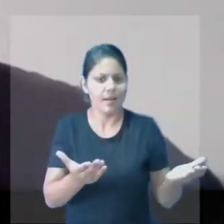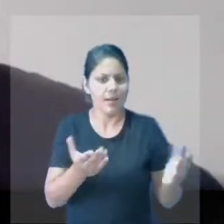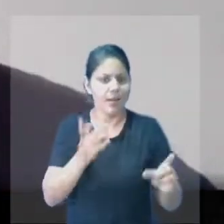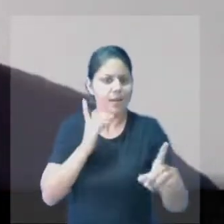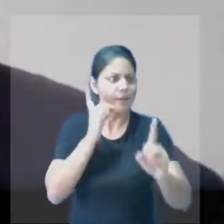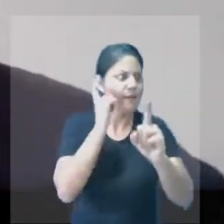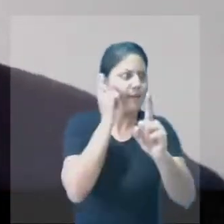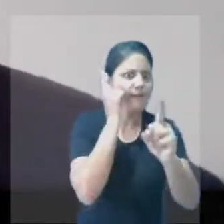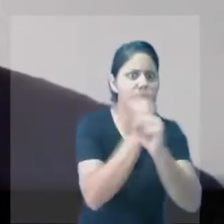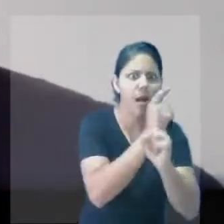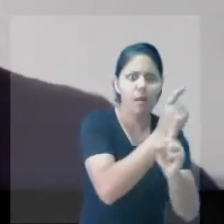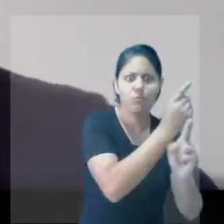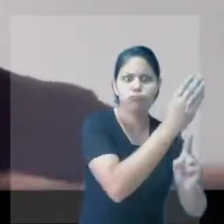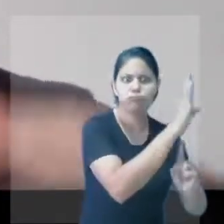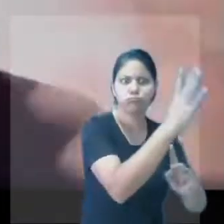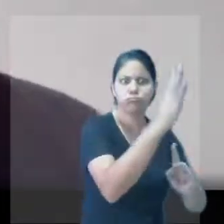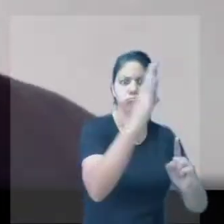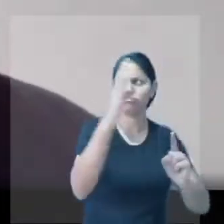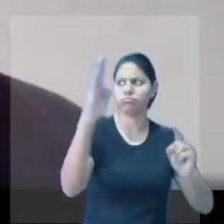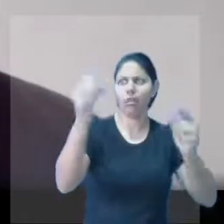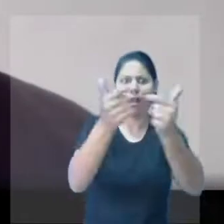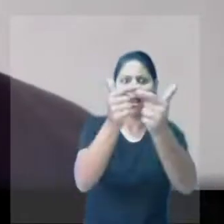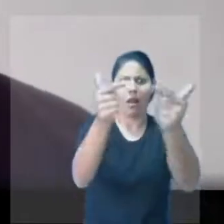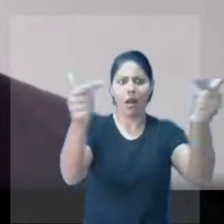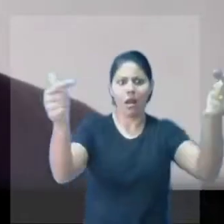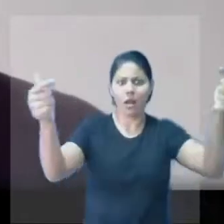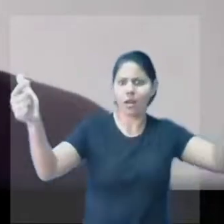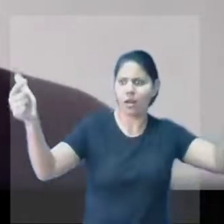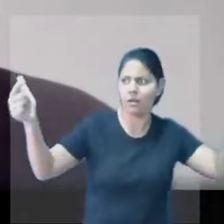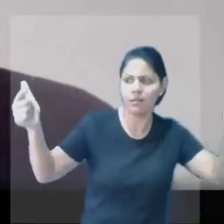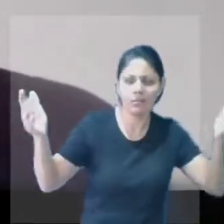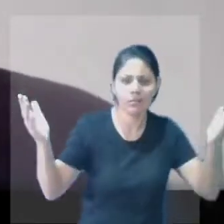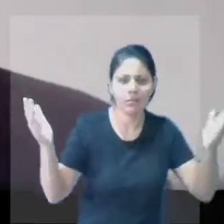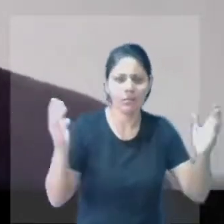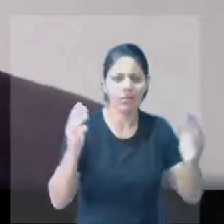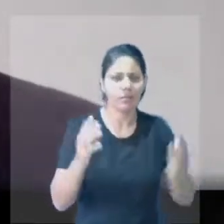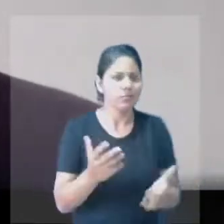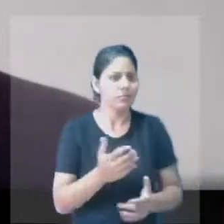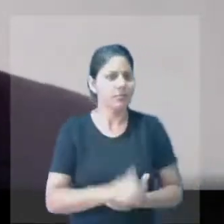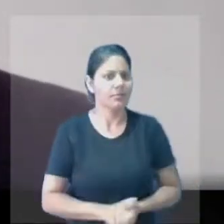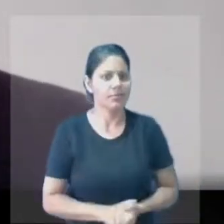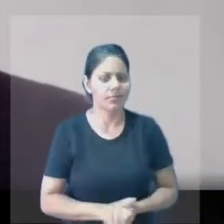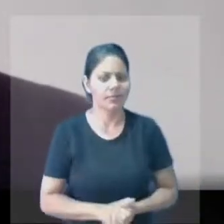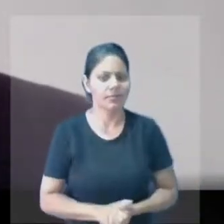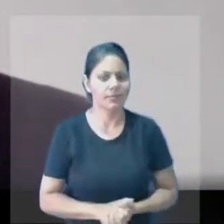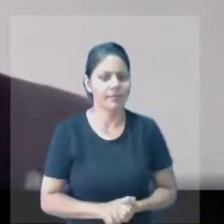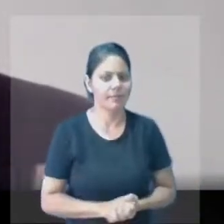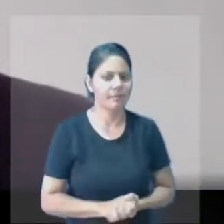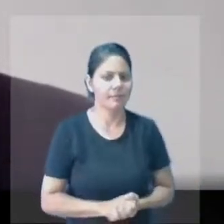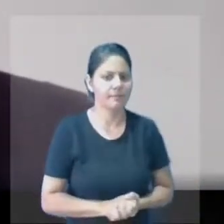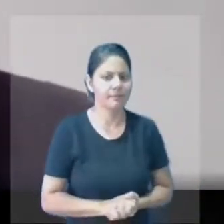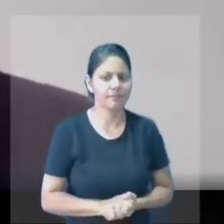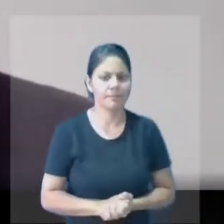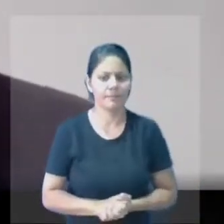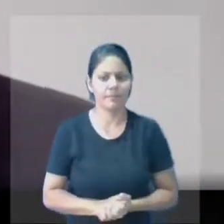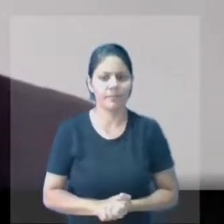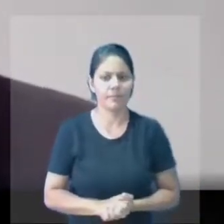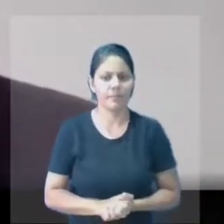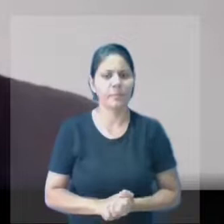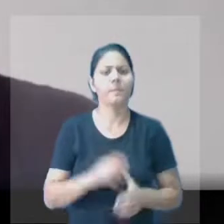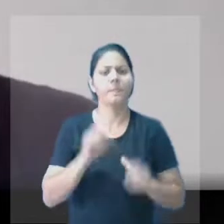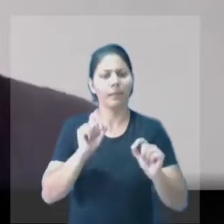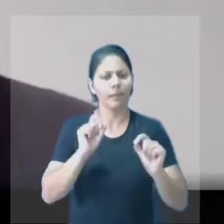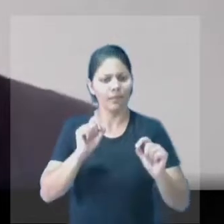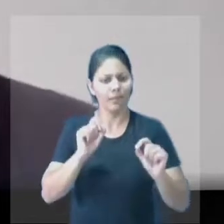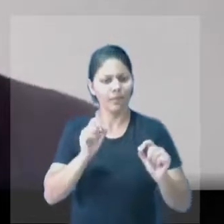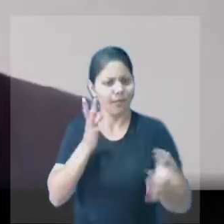deparar com aquela infinidade, que era uma coisa, uma grandiosidade enorme, né? Tendo de vista aquilo, aquela